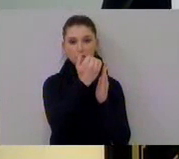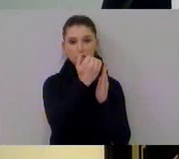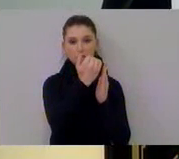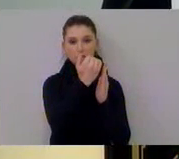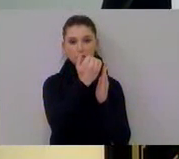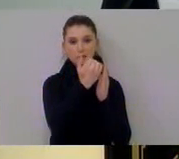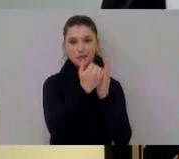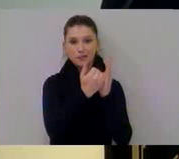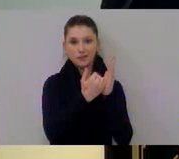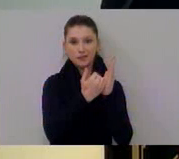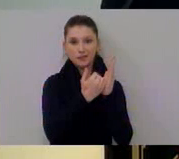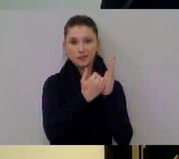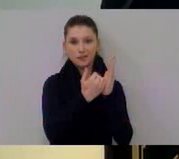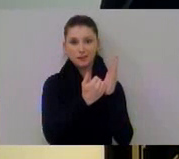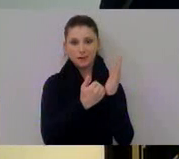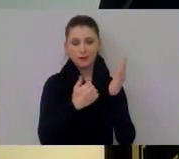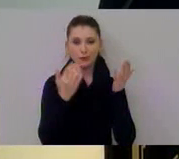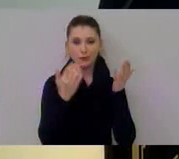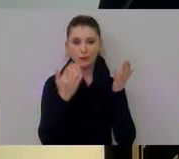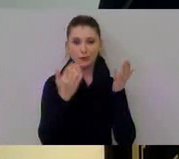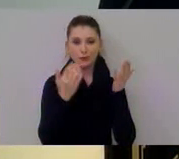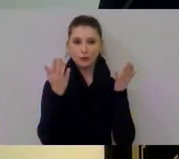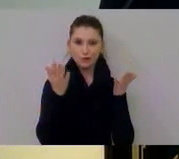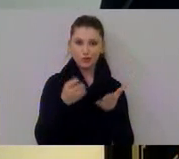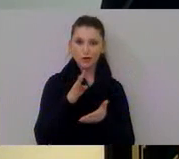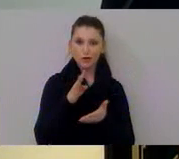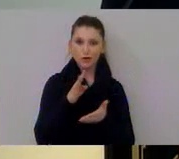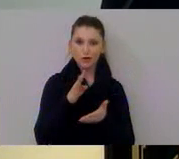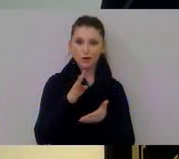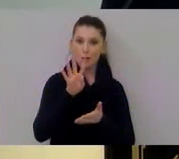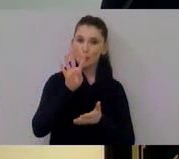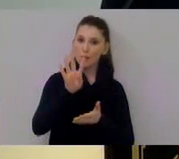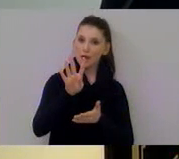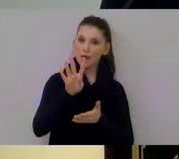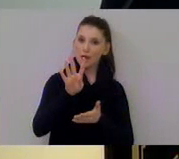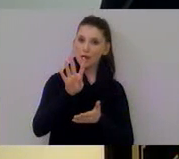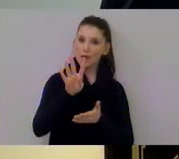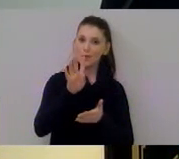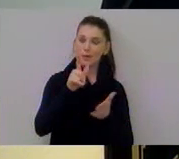de solicitações, pedidos,